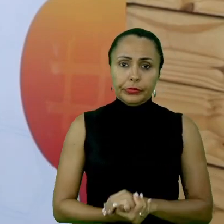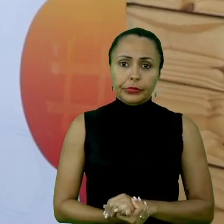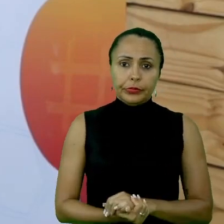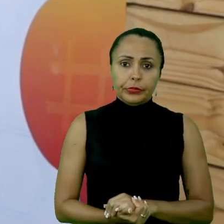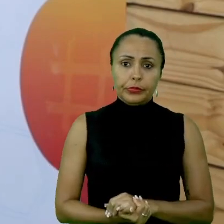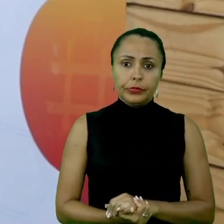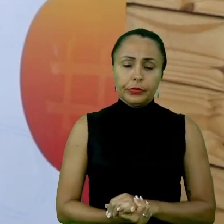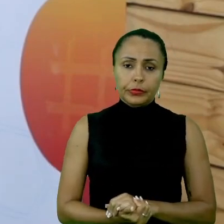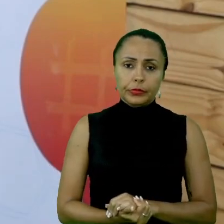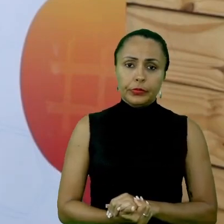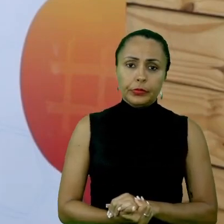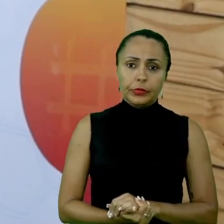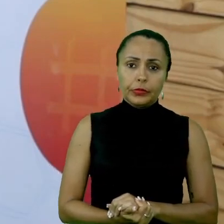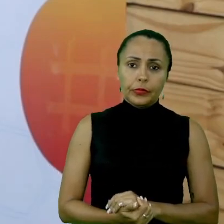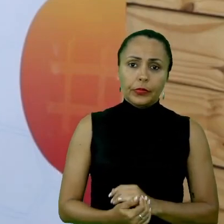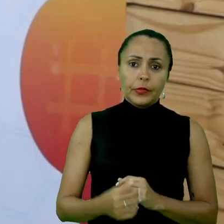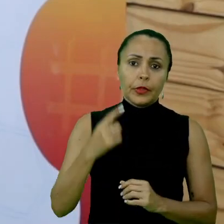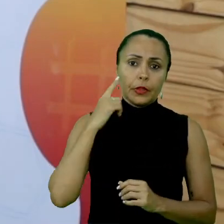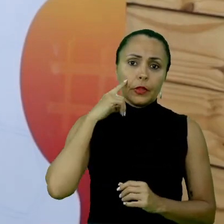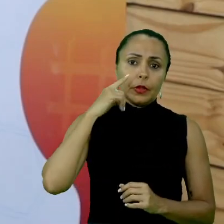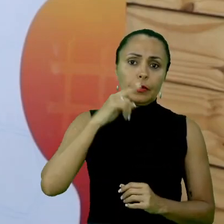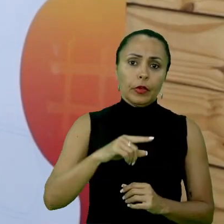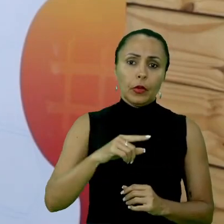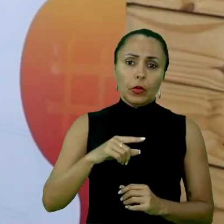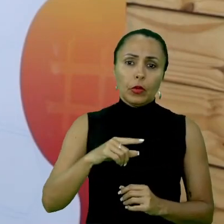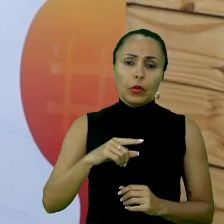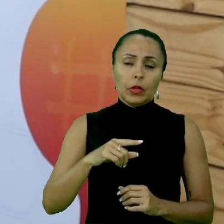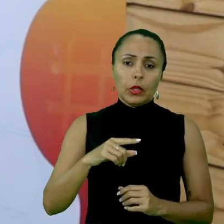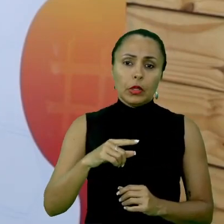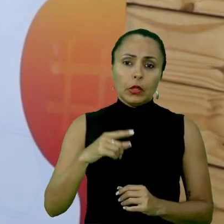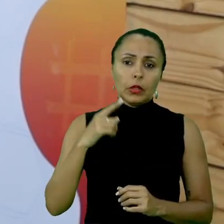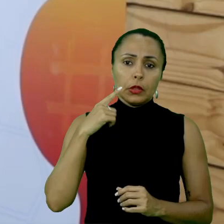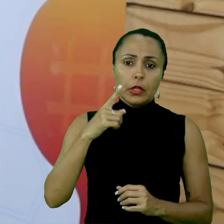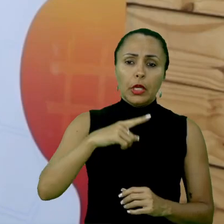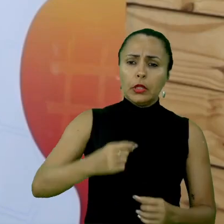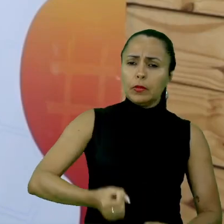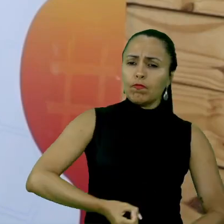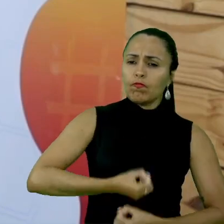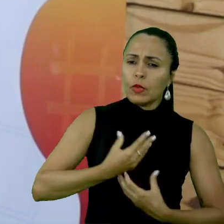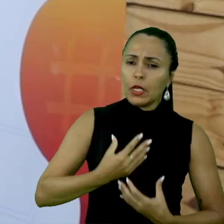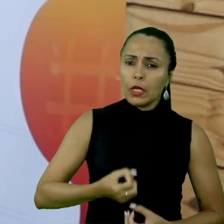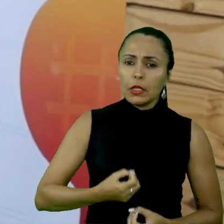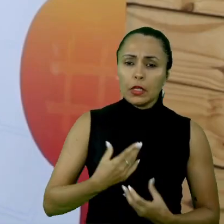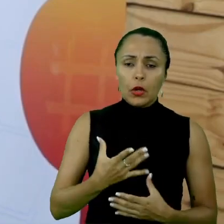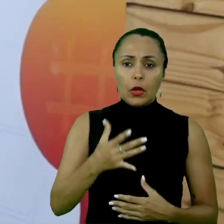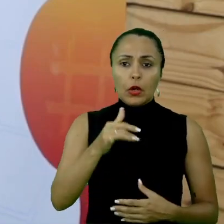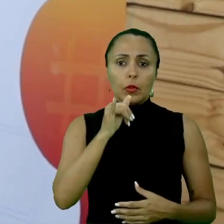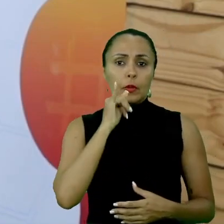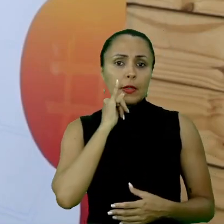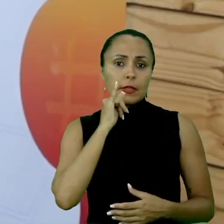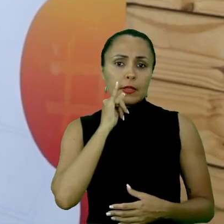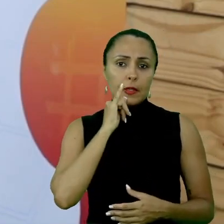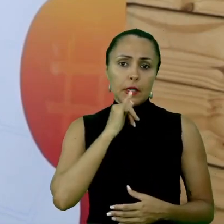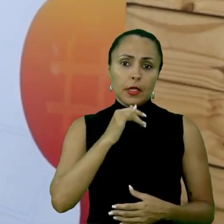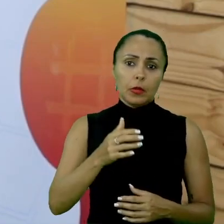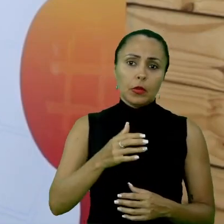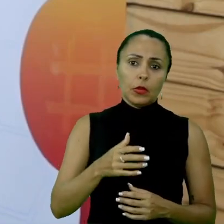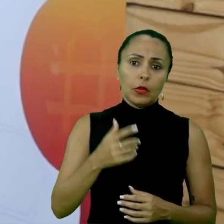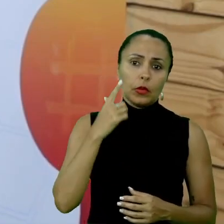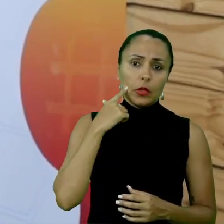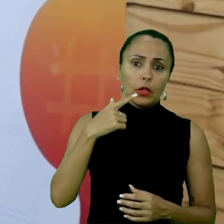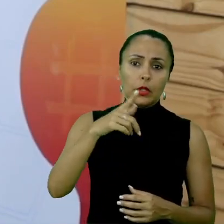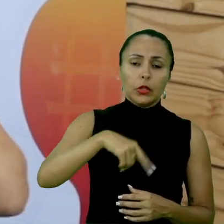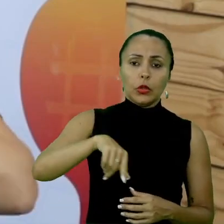designers ou artistas que vão beber essa inspiração, por exemplo, em um artesão, em um grupo